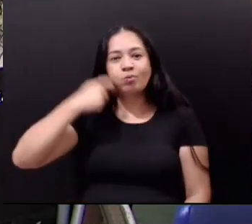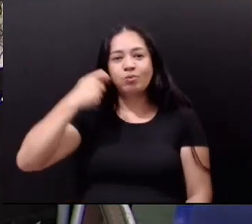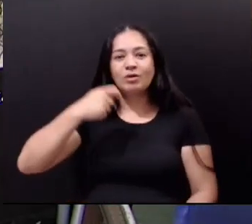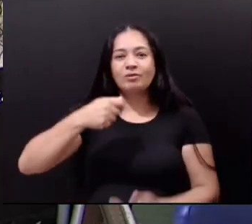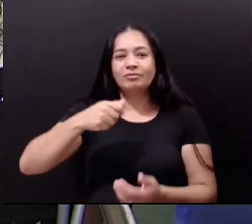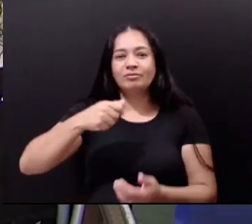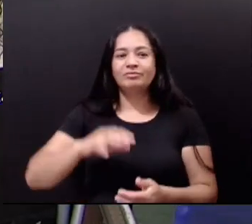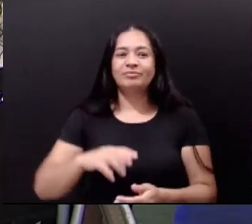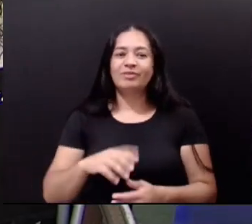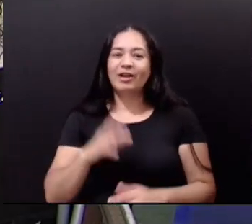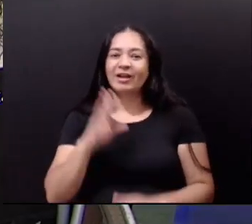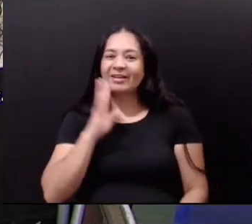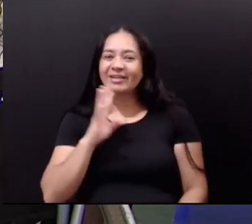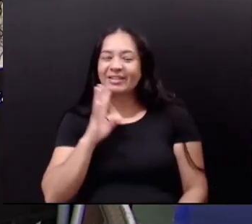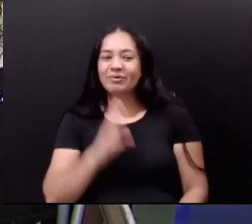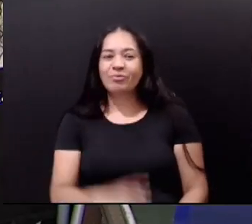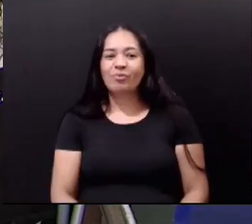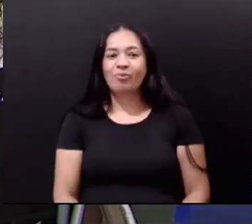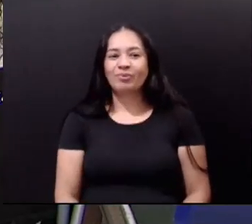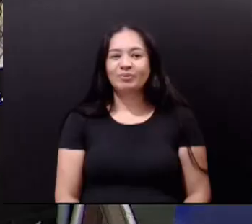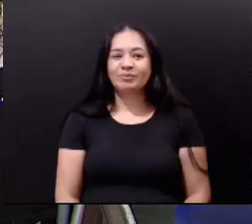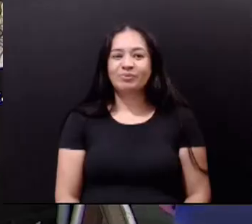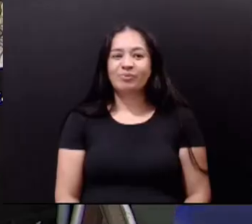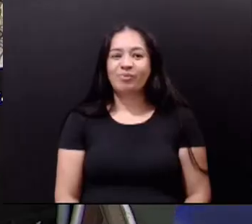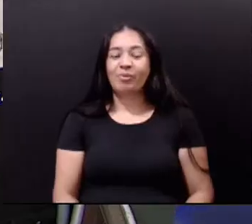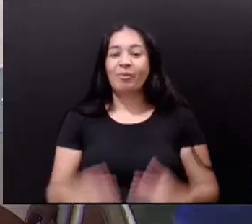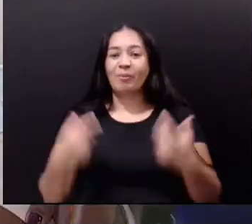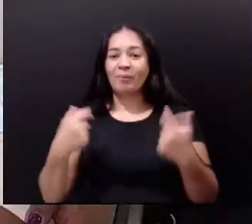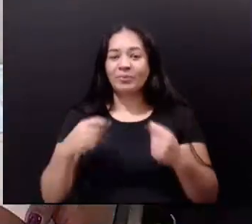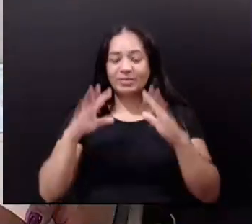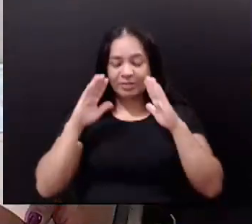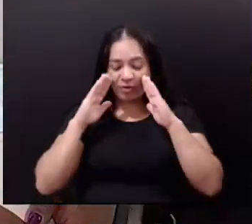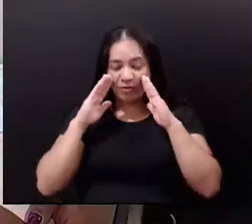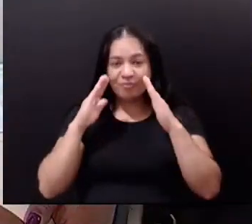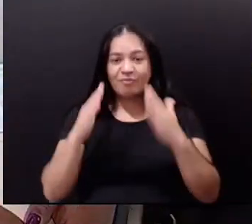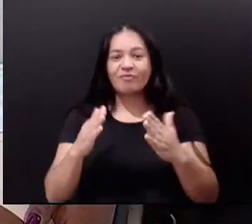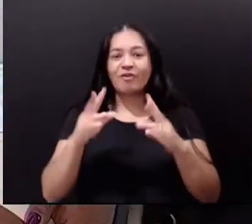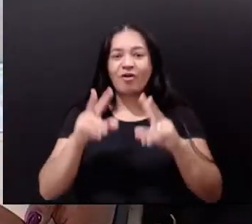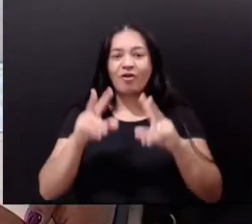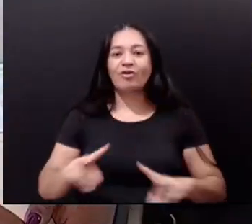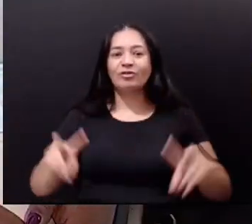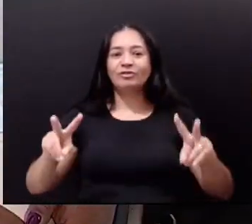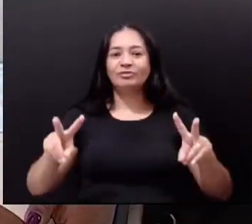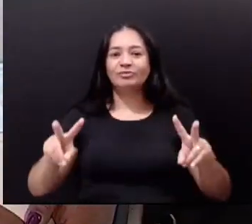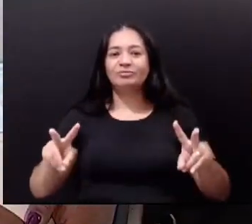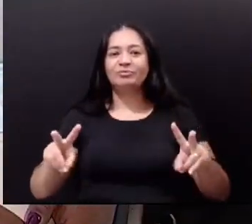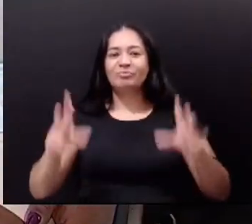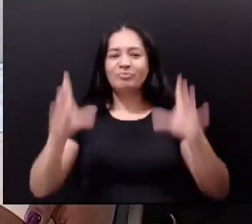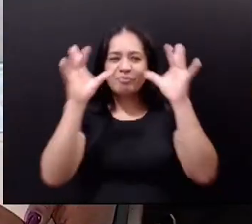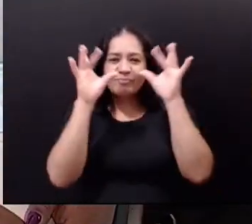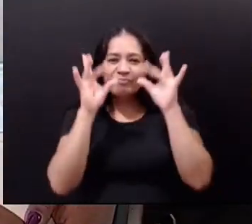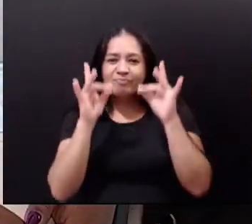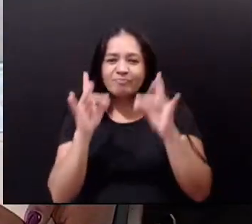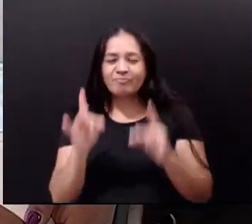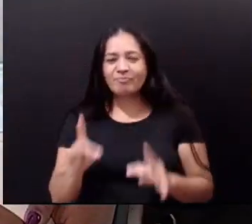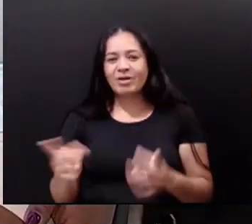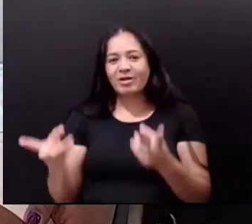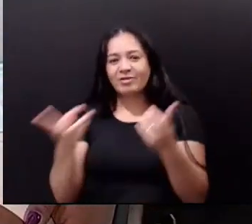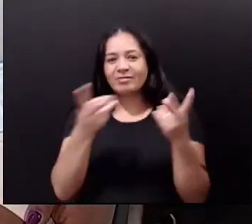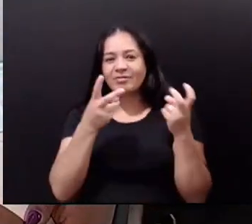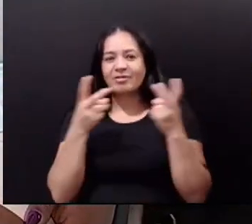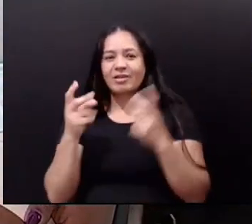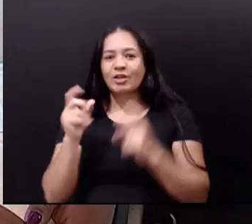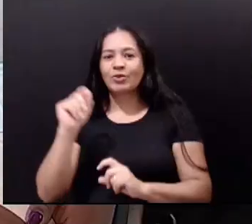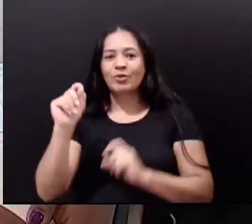legal. Né? Precisa ter esse olhar bem clínico para fazer essa percepção do que está rolando, é muito vivo pelo